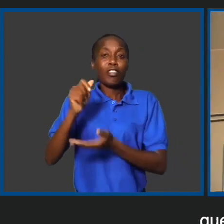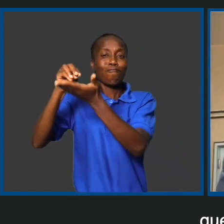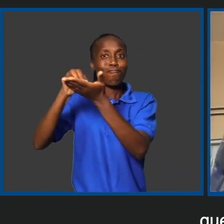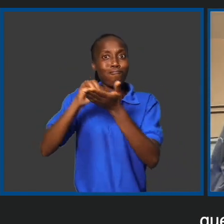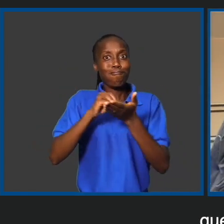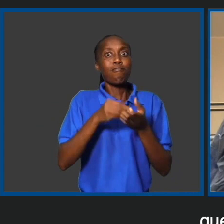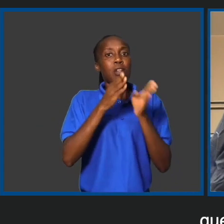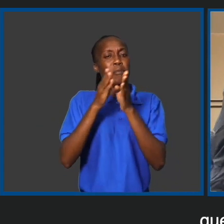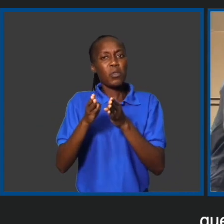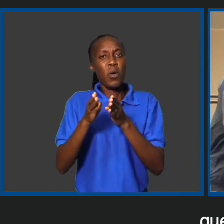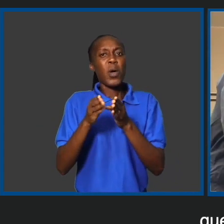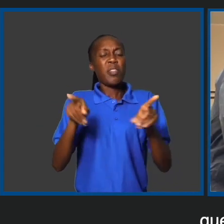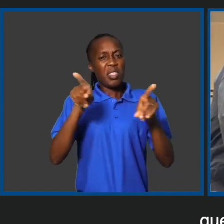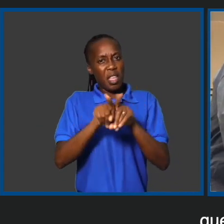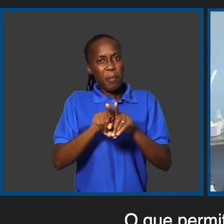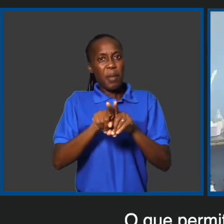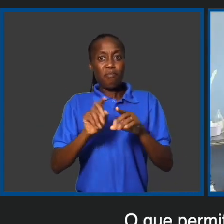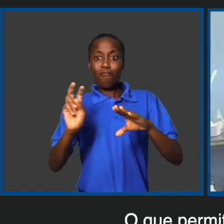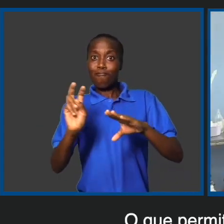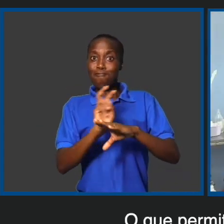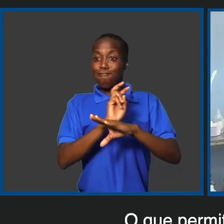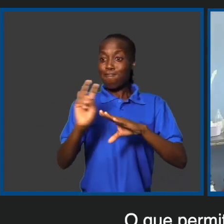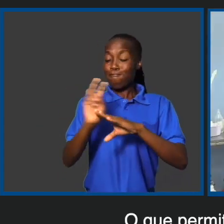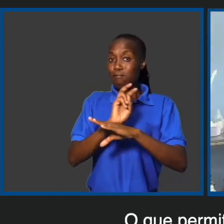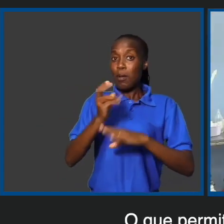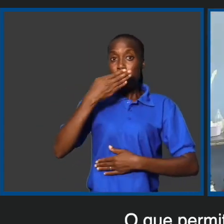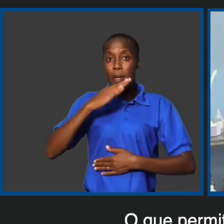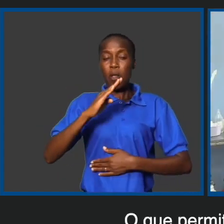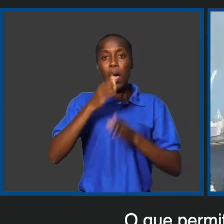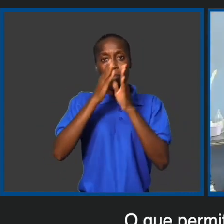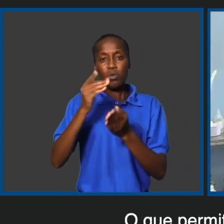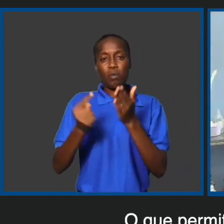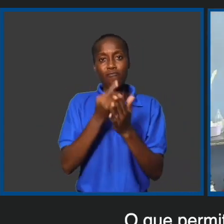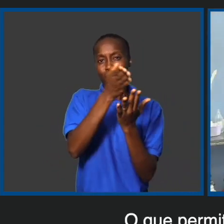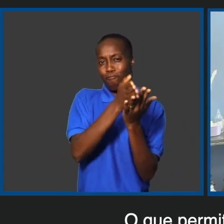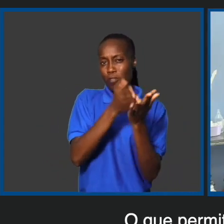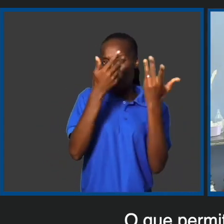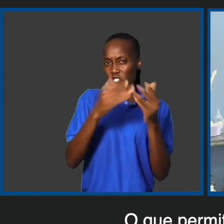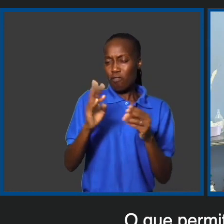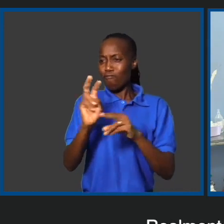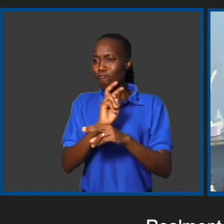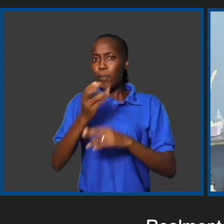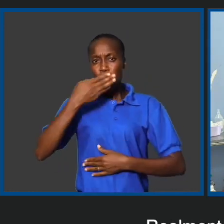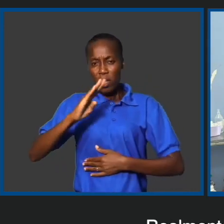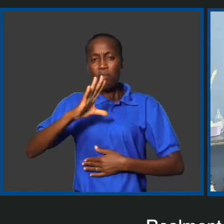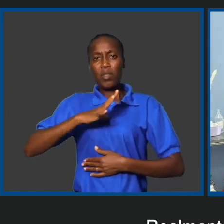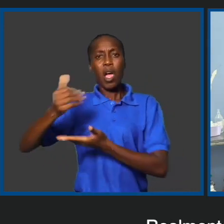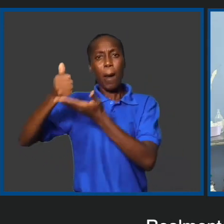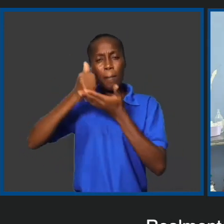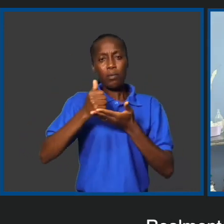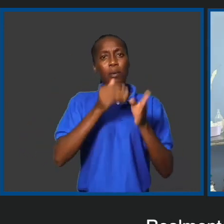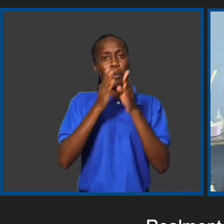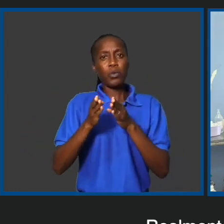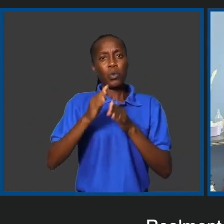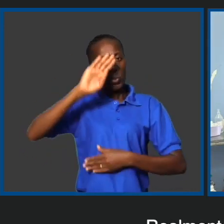que não temos aqui, por exemplo, neurofisiologistas, que permitem que monitoremos melhor o paciente durante a cirurgia. Então, realmente